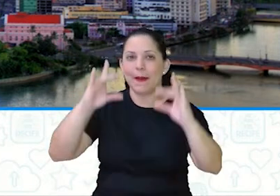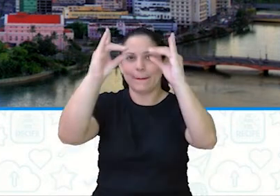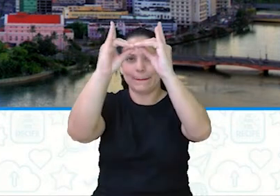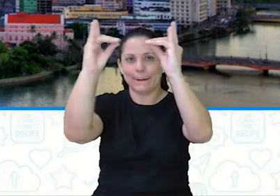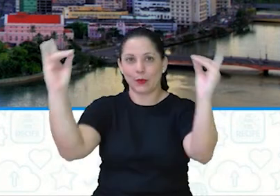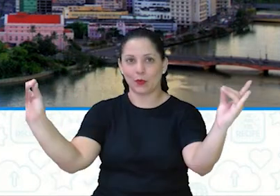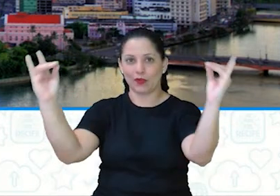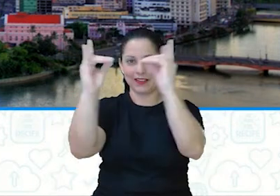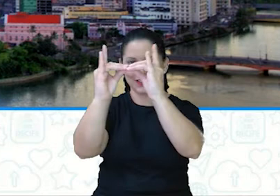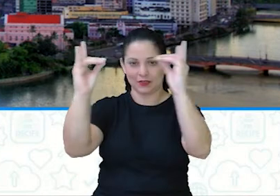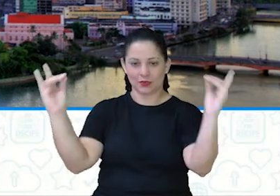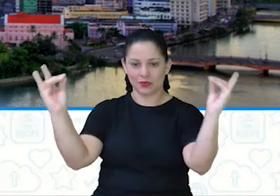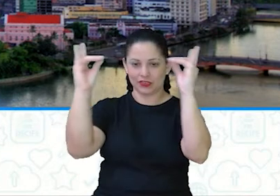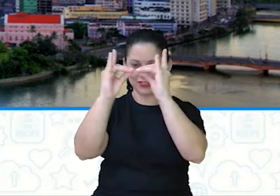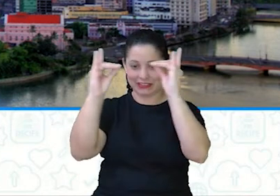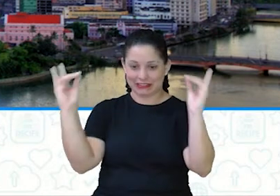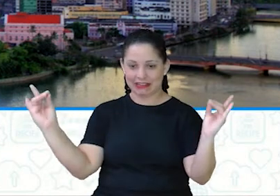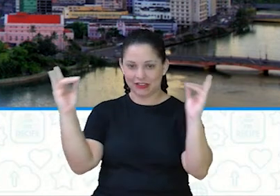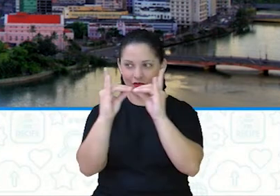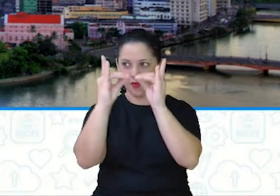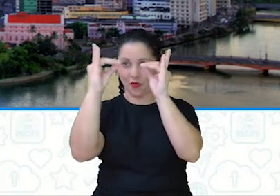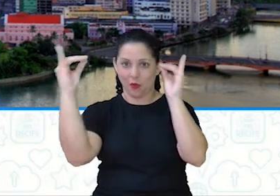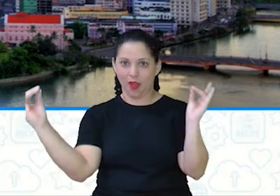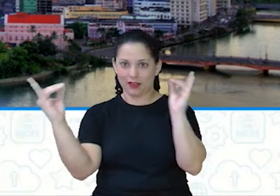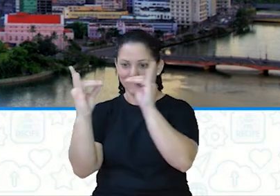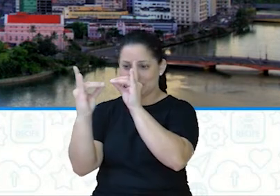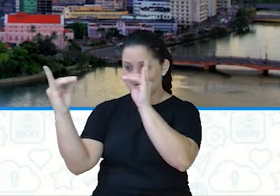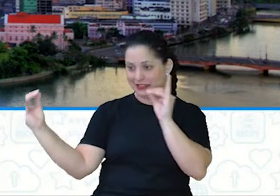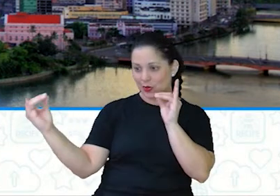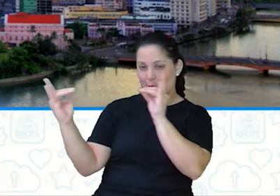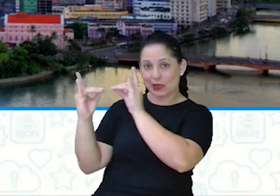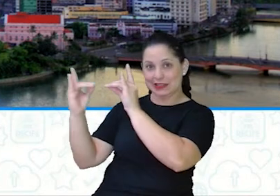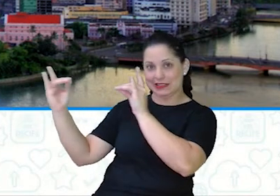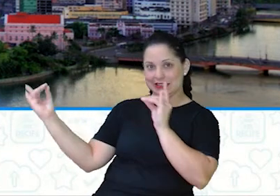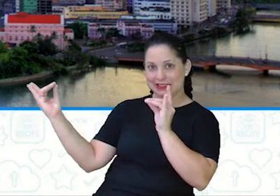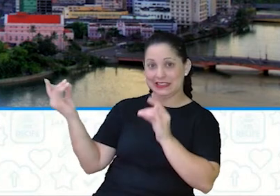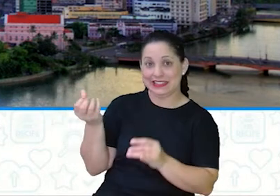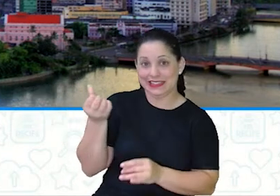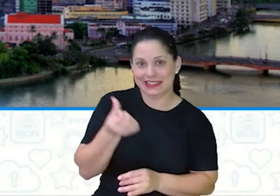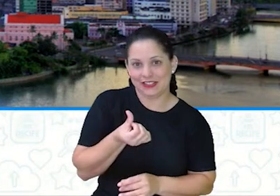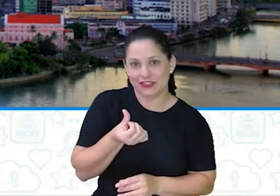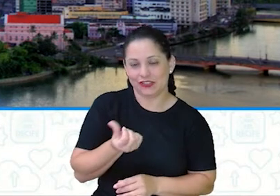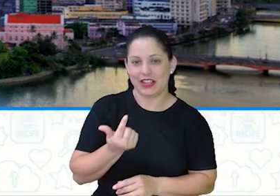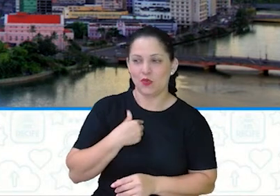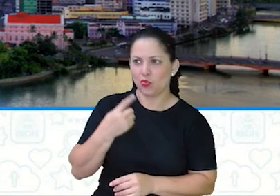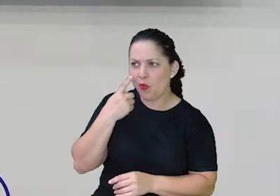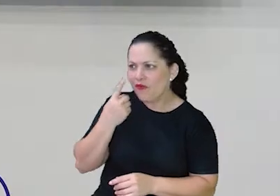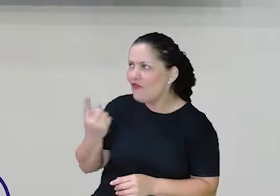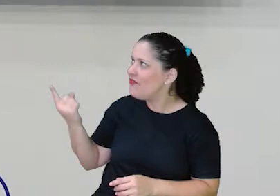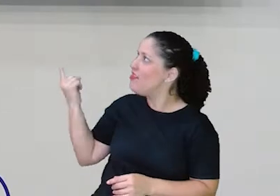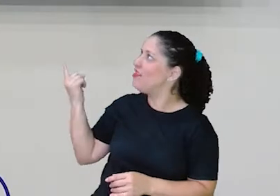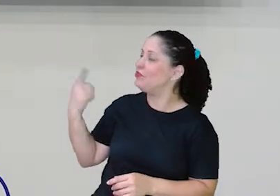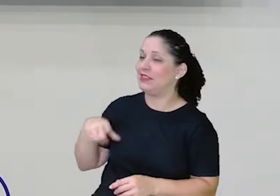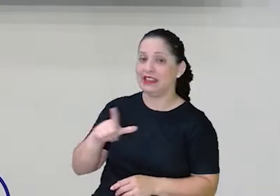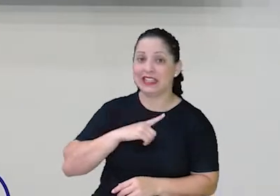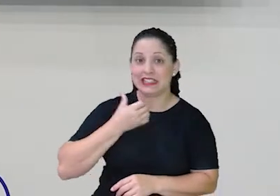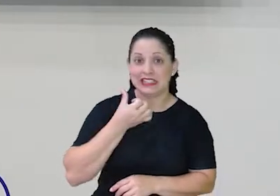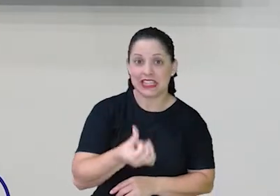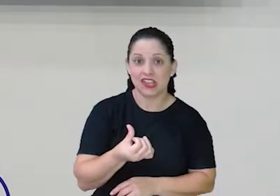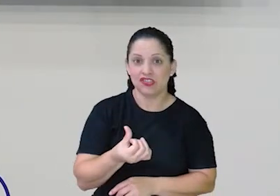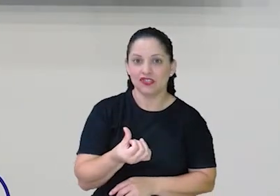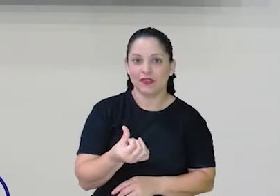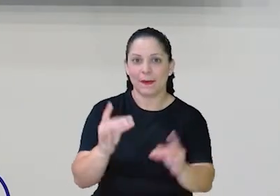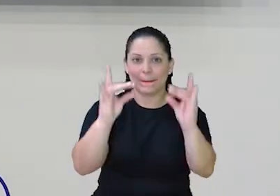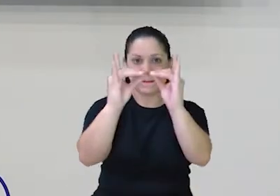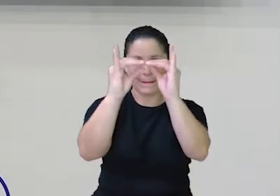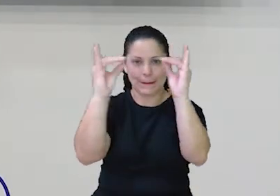1, 2, 3, 4, 5, 6. Eu estou vendo 6. Vocês estão vendo